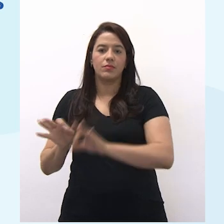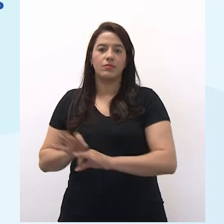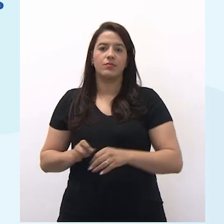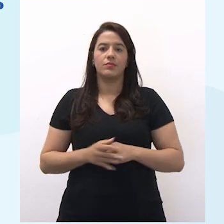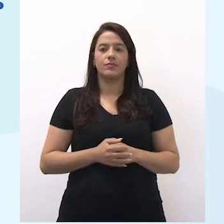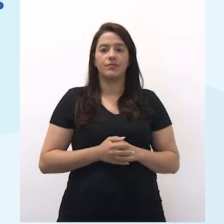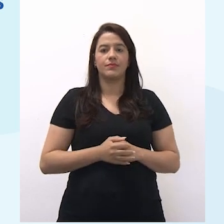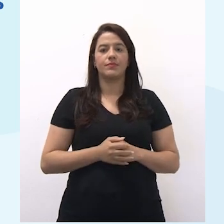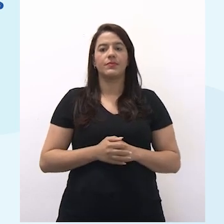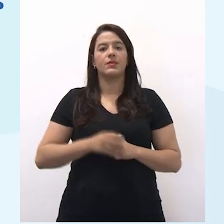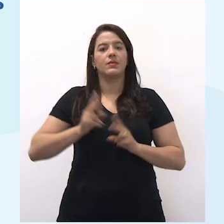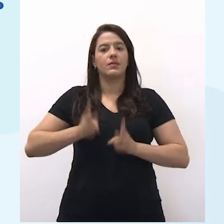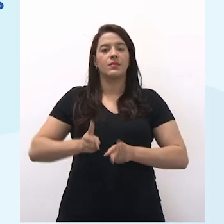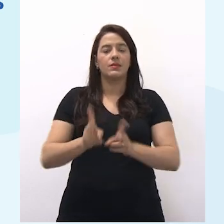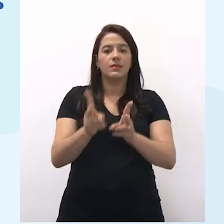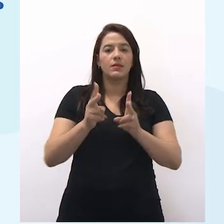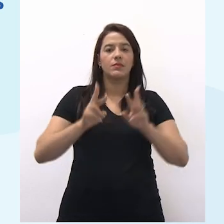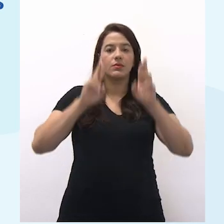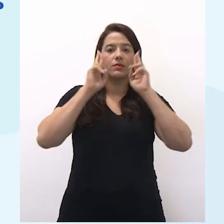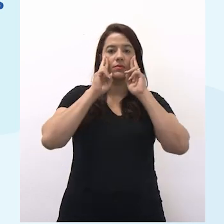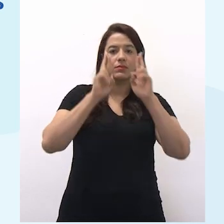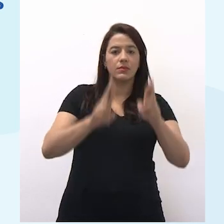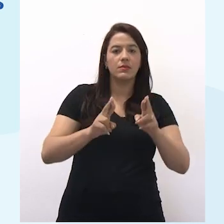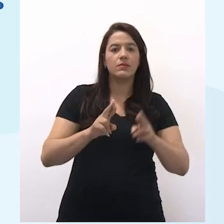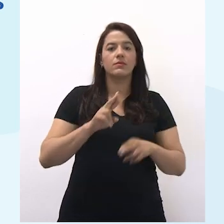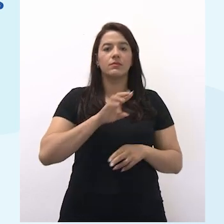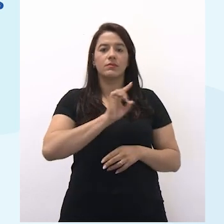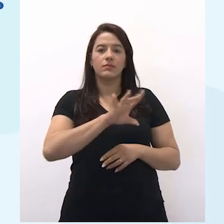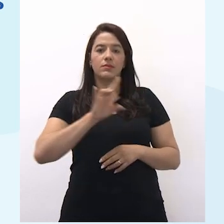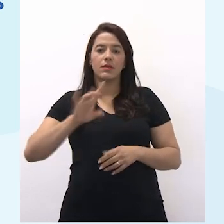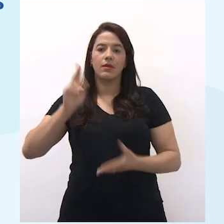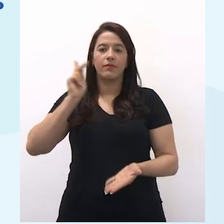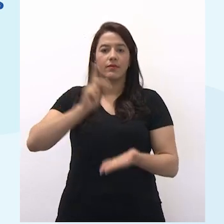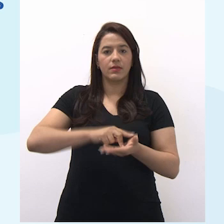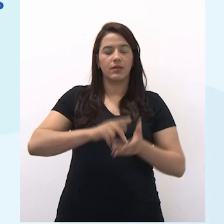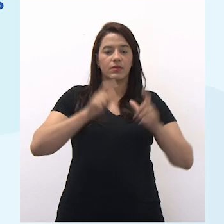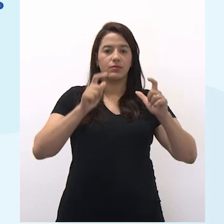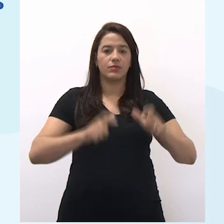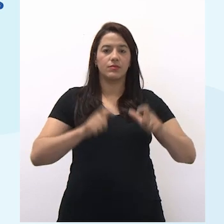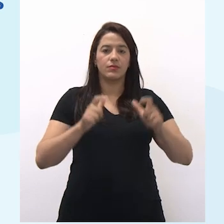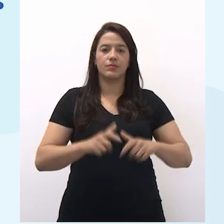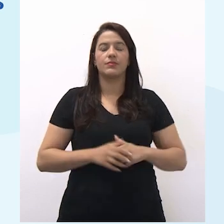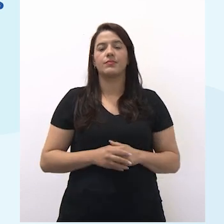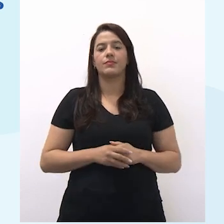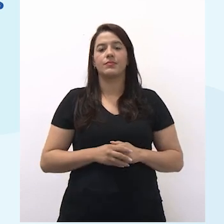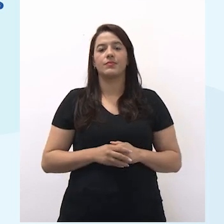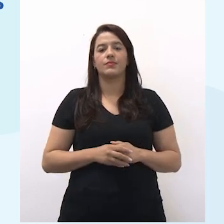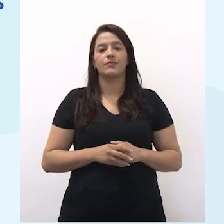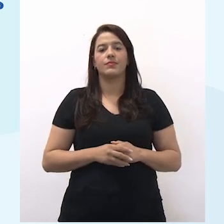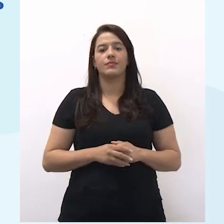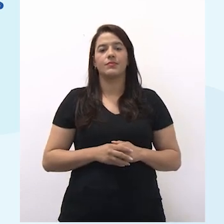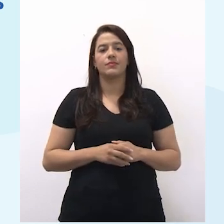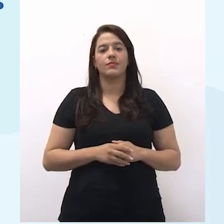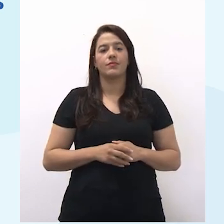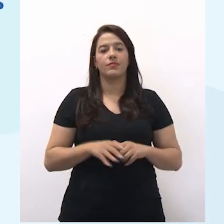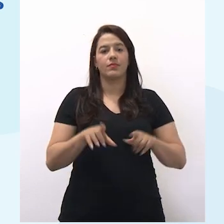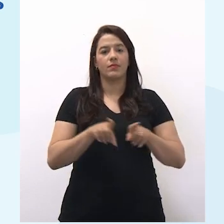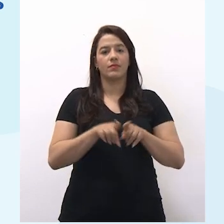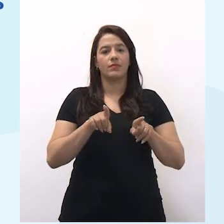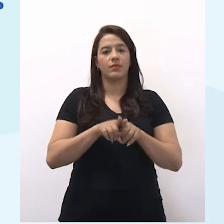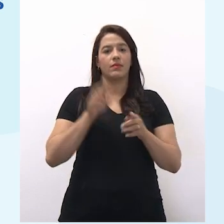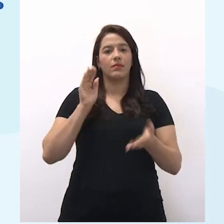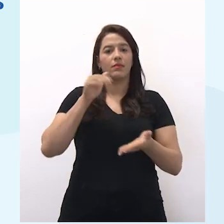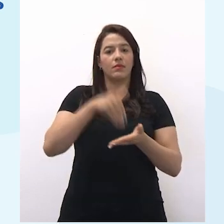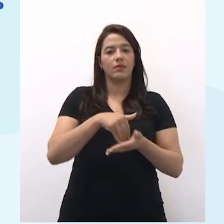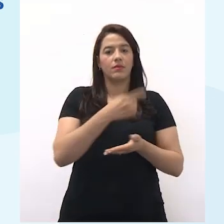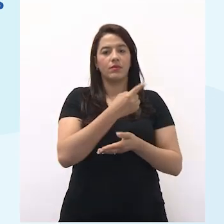Sim. Sempre respeitando a realidade local, né? E, por fim, aqui nós